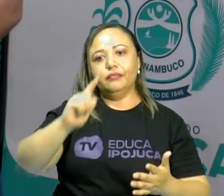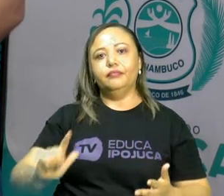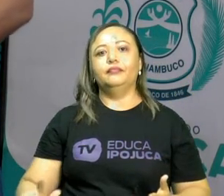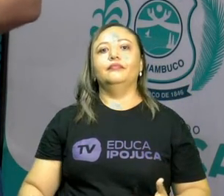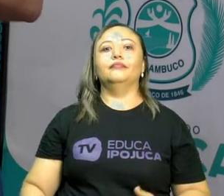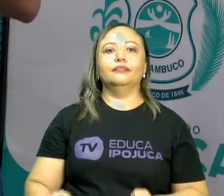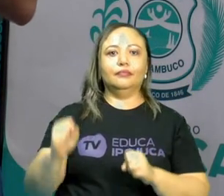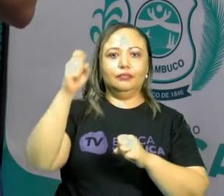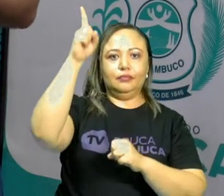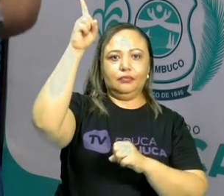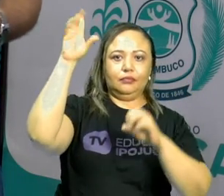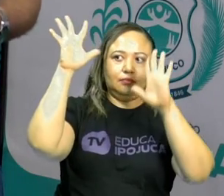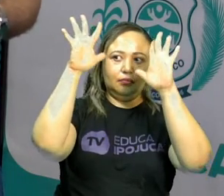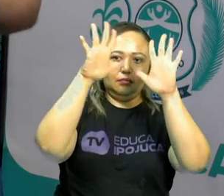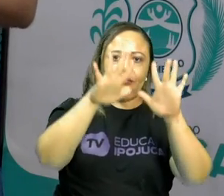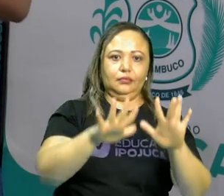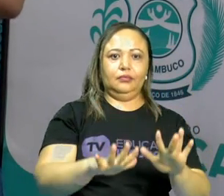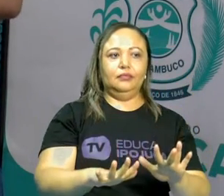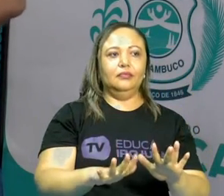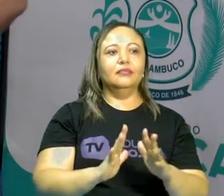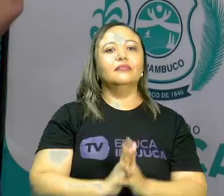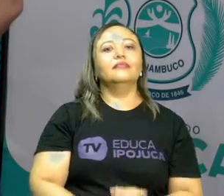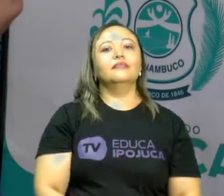Fiquem com Deus e um abraço.